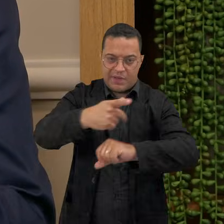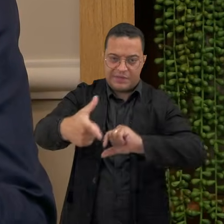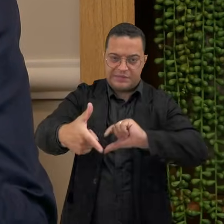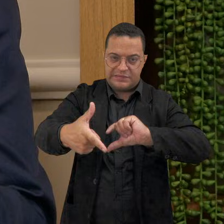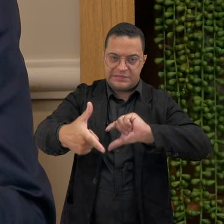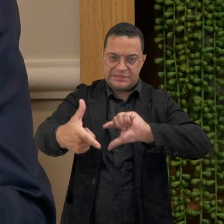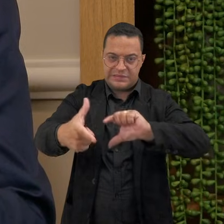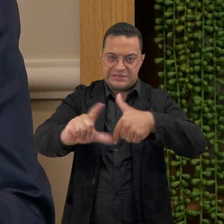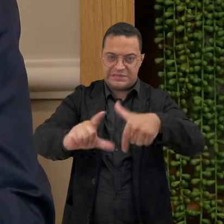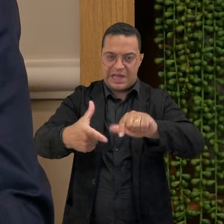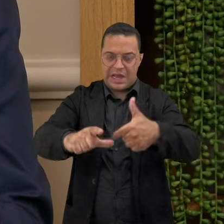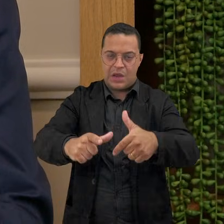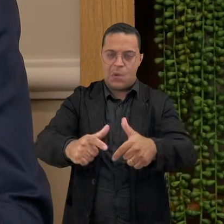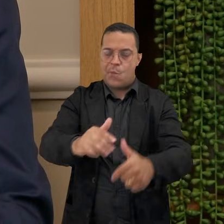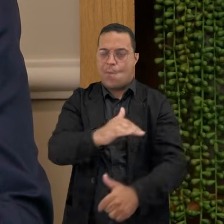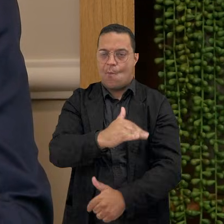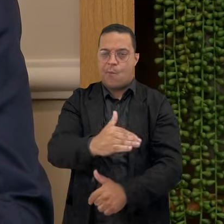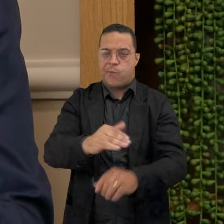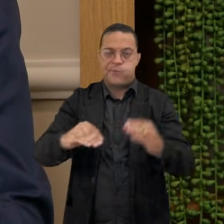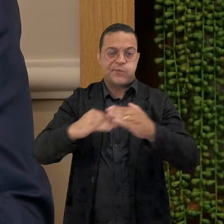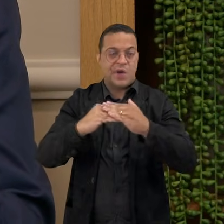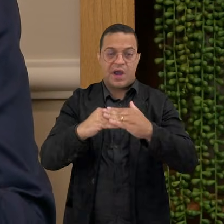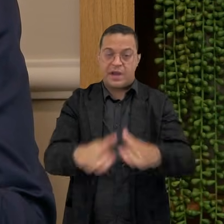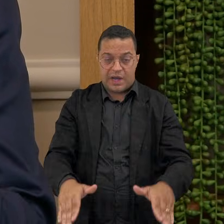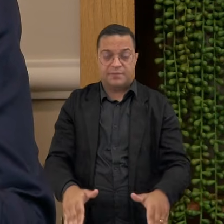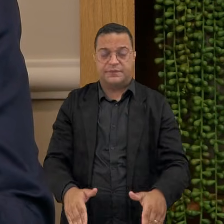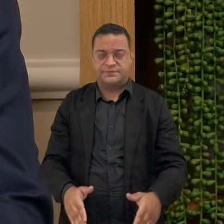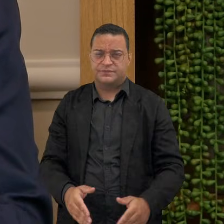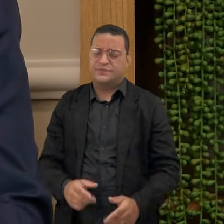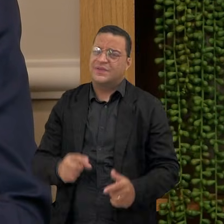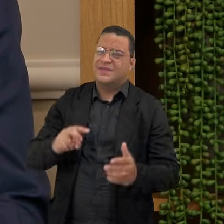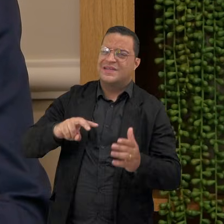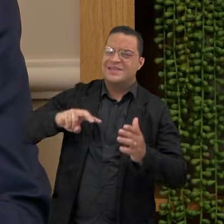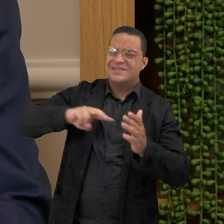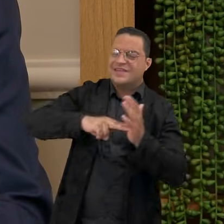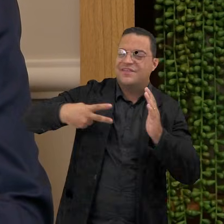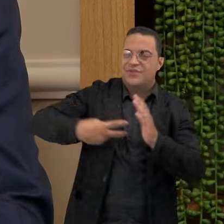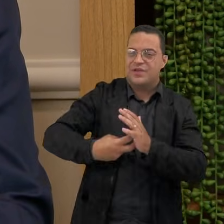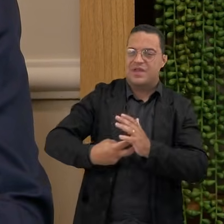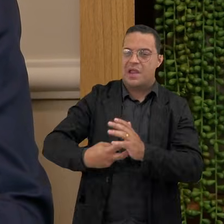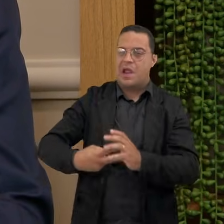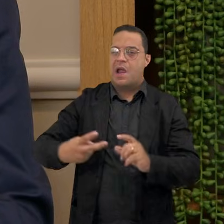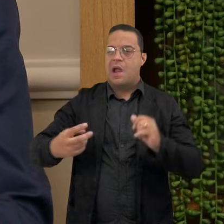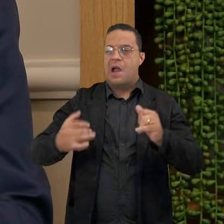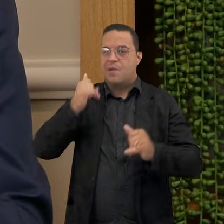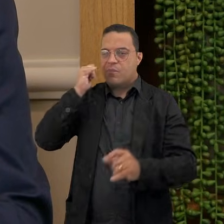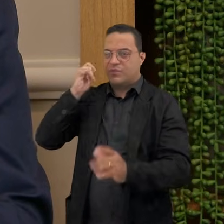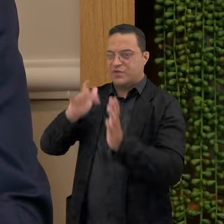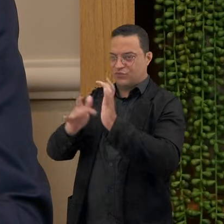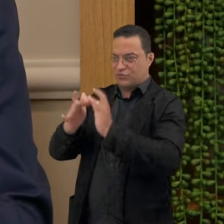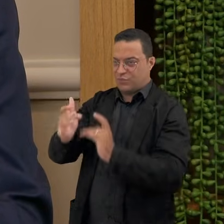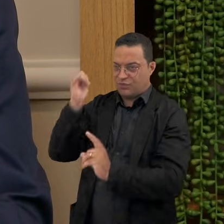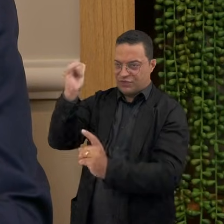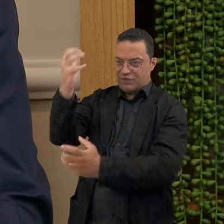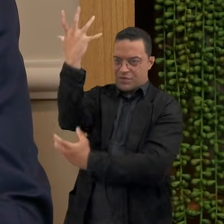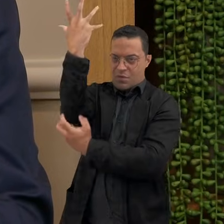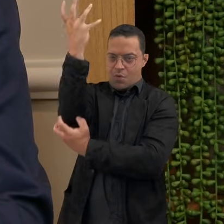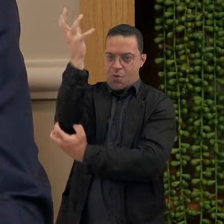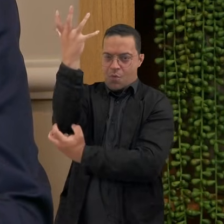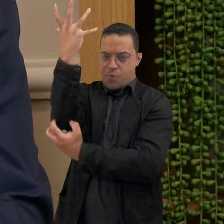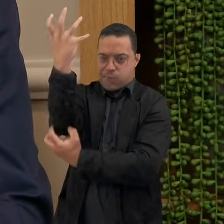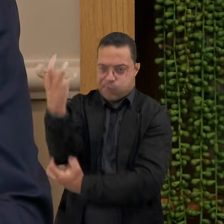fala seque-se a figueira, ele já profetizava que ali haveria um juízo. Sim. Um